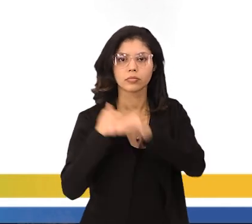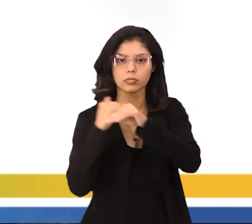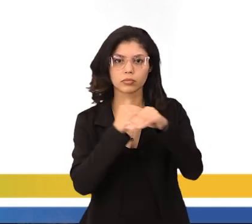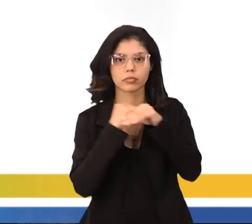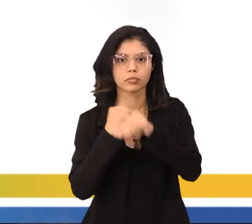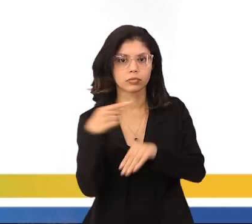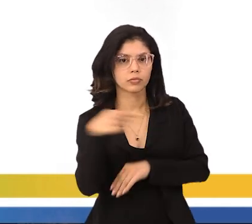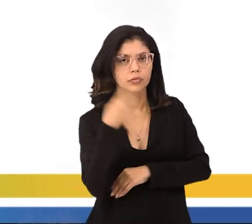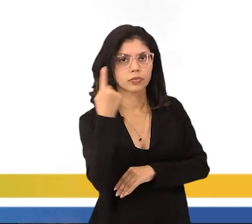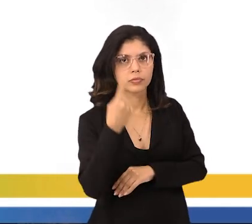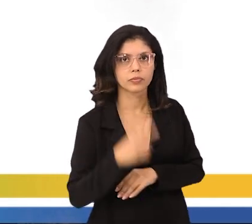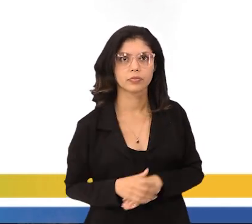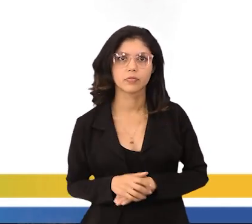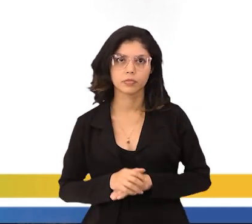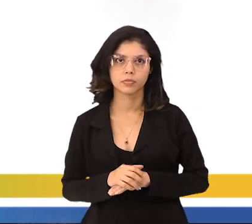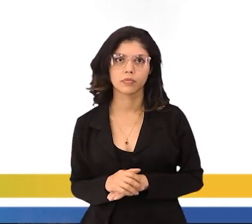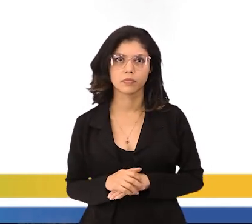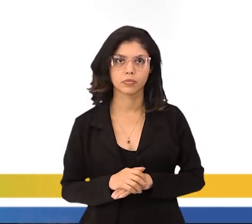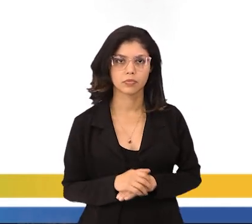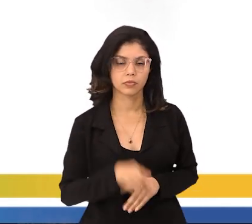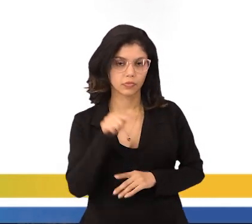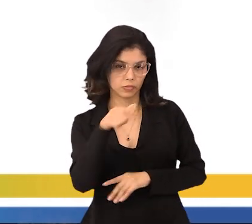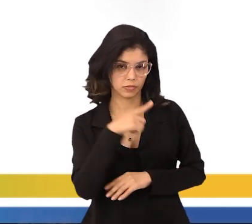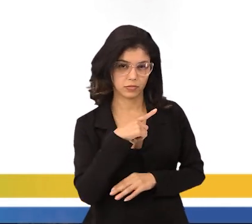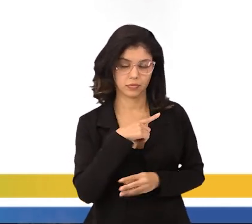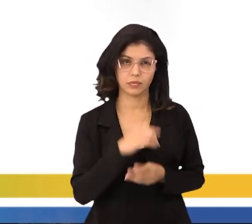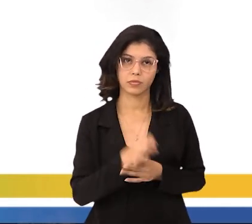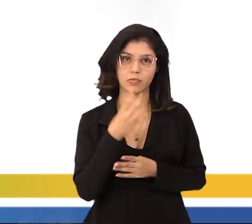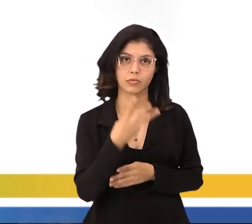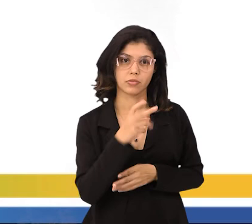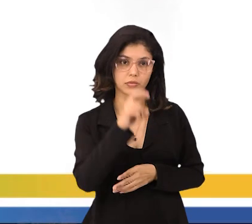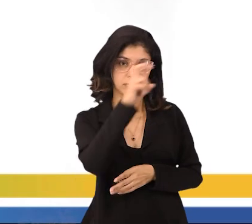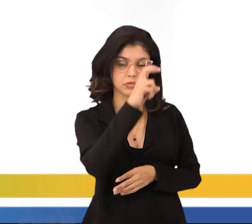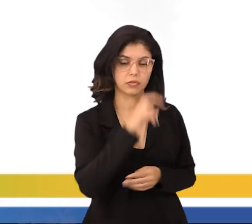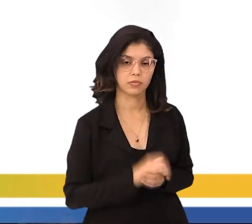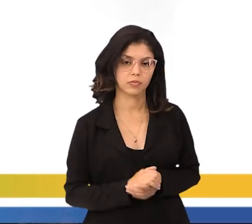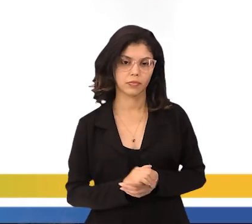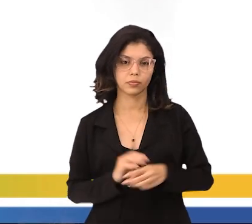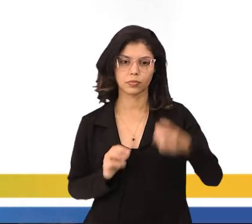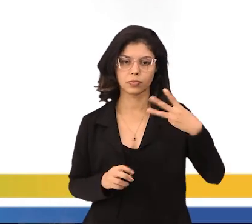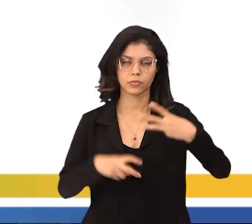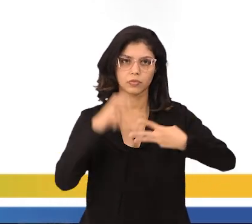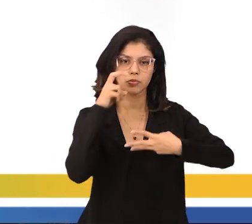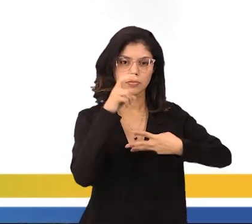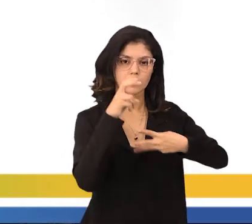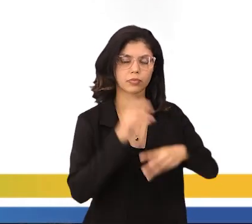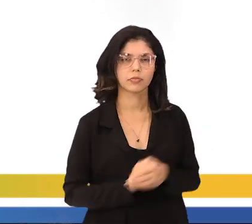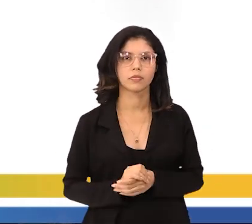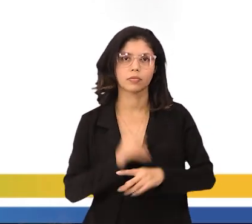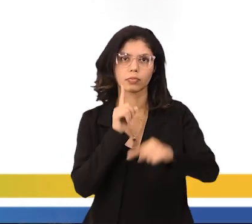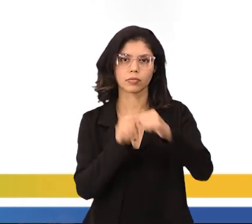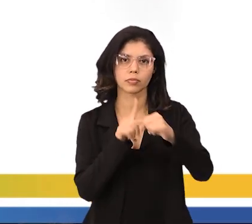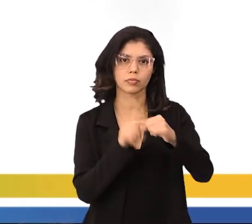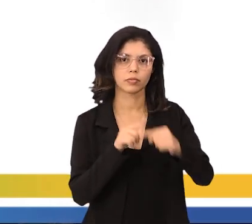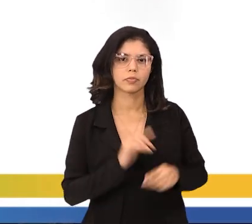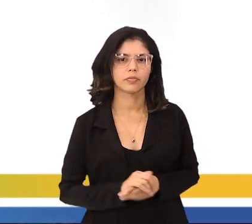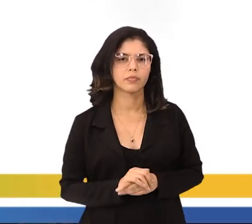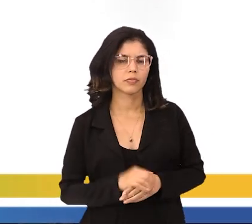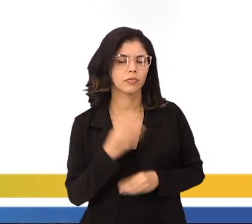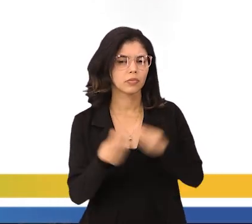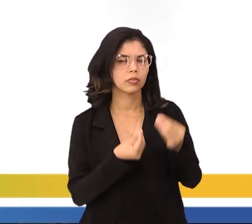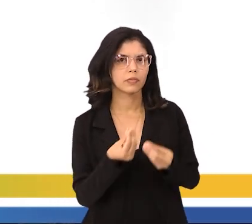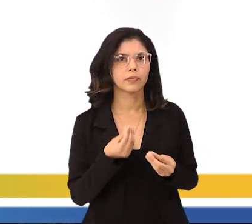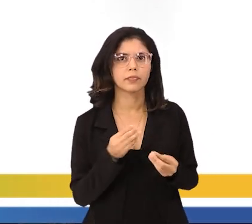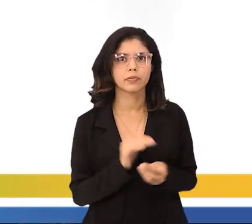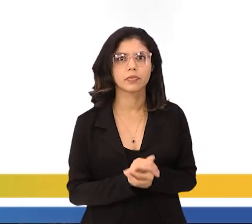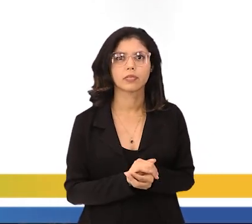a menos 1. Aqui eu tenho 3 elevado a 5. Veja que o 3 ele é positivo. Mas como é elevado a